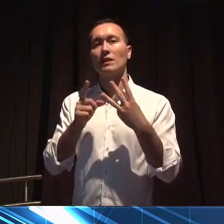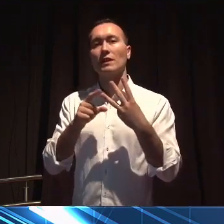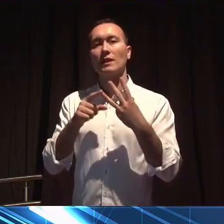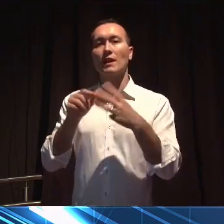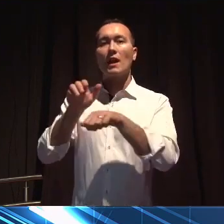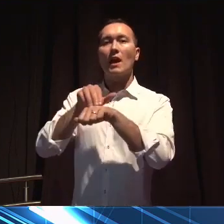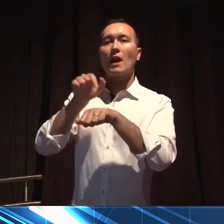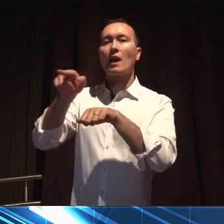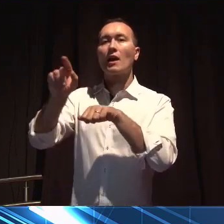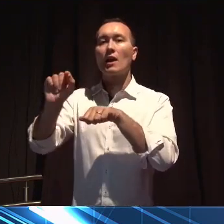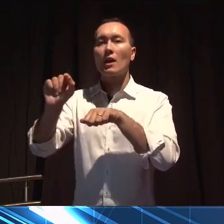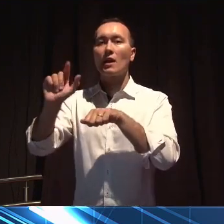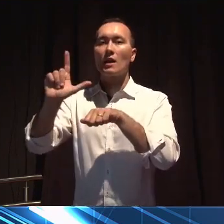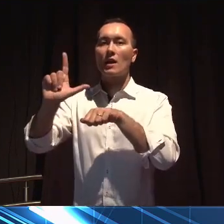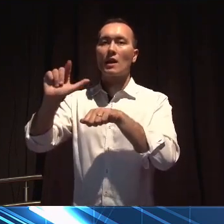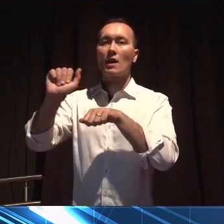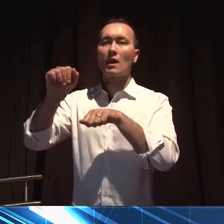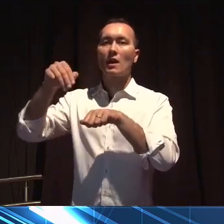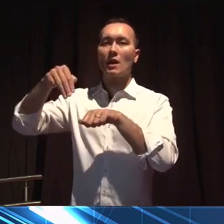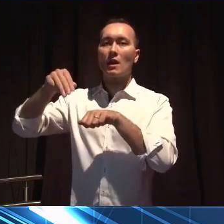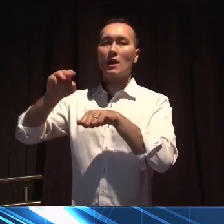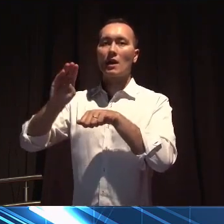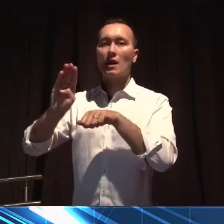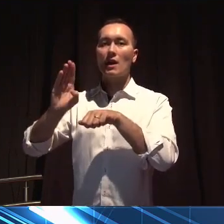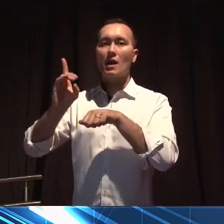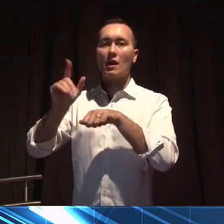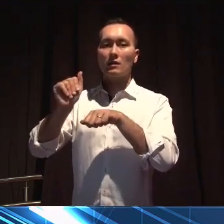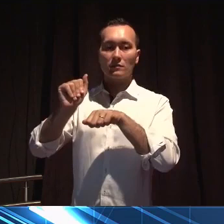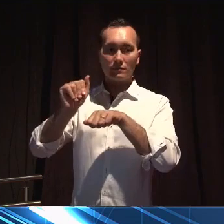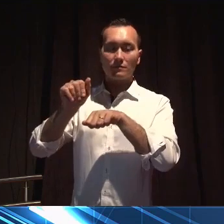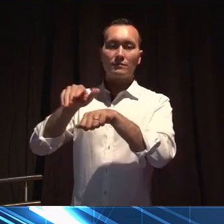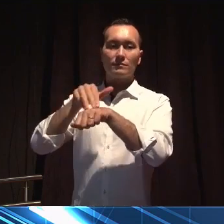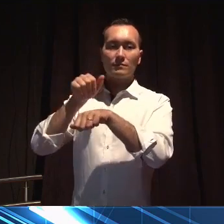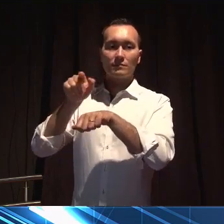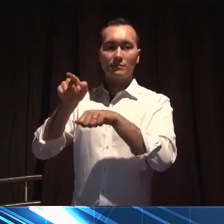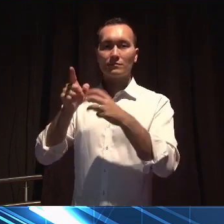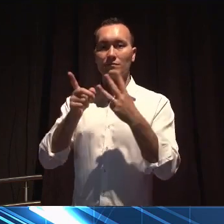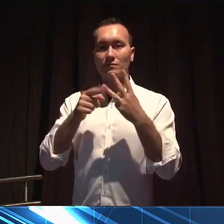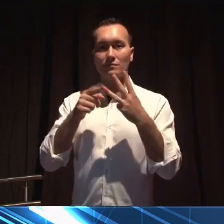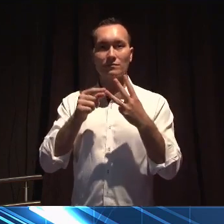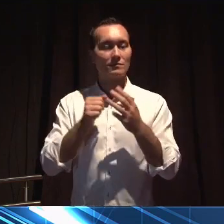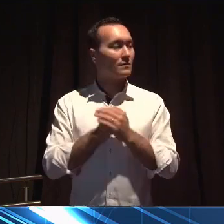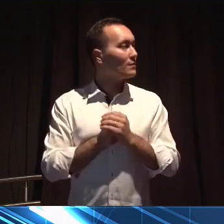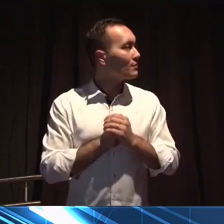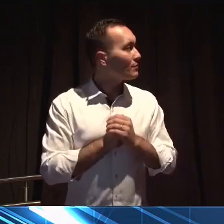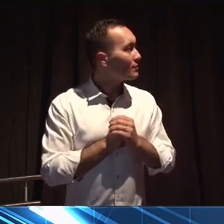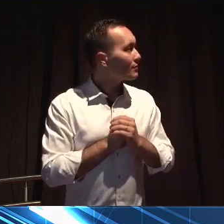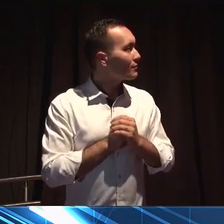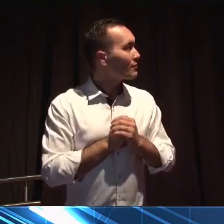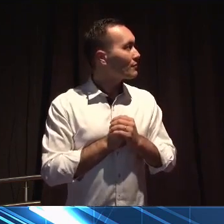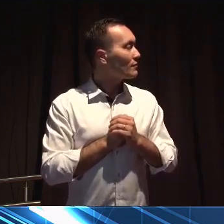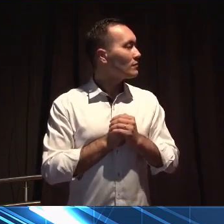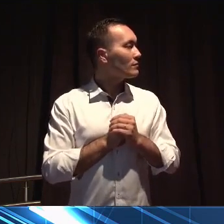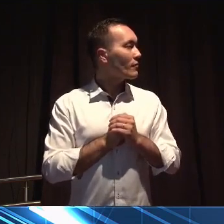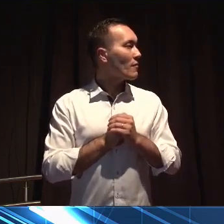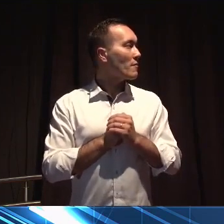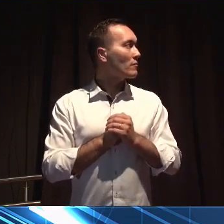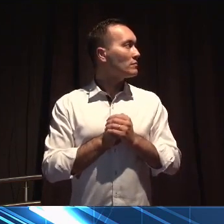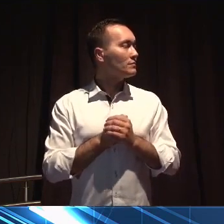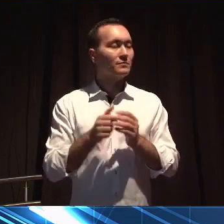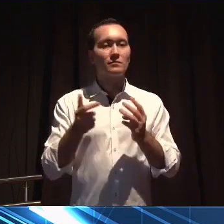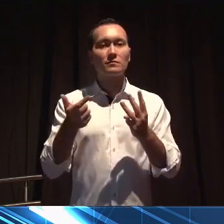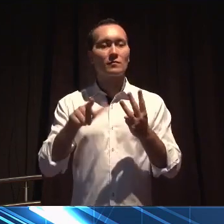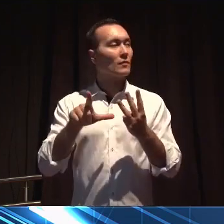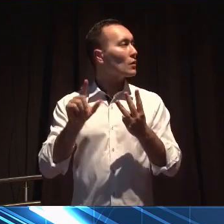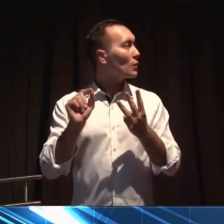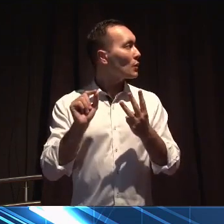React, mas é bem similar o código. Eu deixei ele, depois entre no Forge lá, dei uma olhada. E aí vem uma coisa interessante, que é o contexto isolado ali,